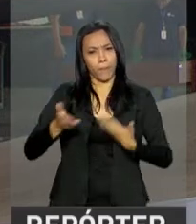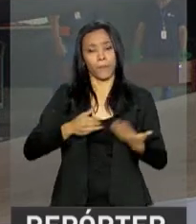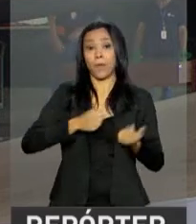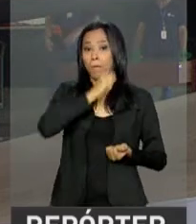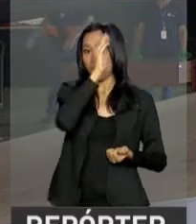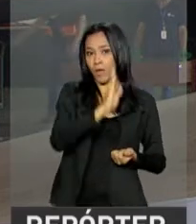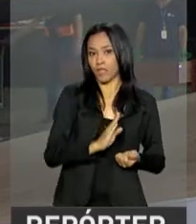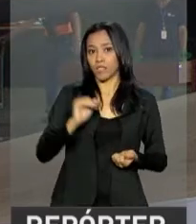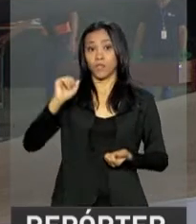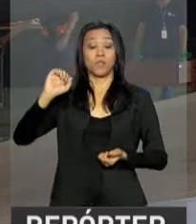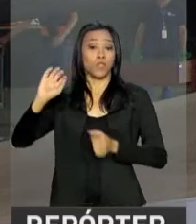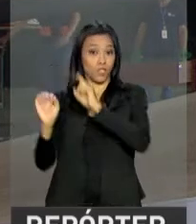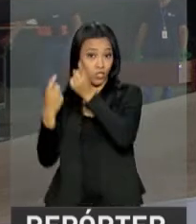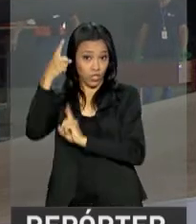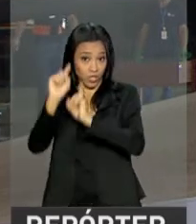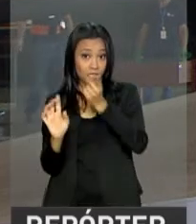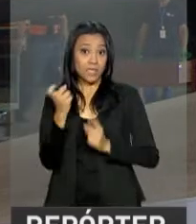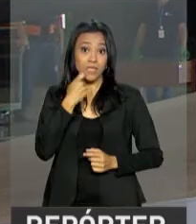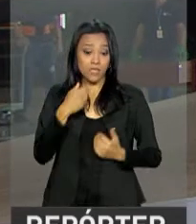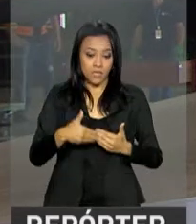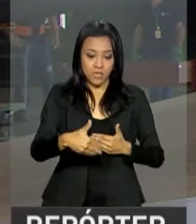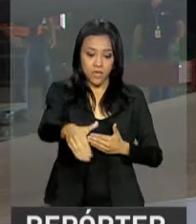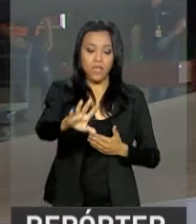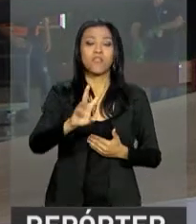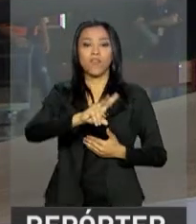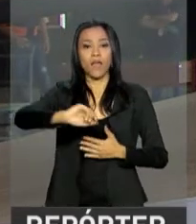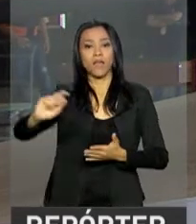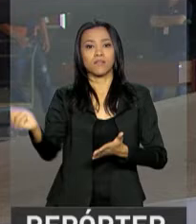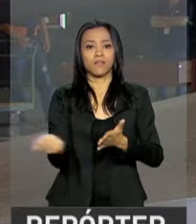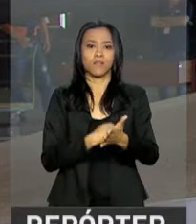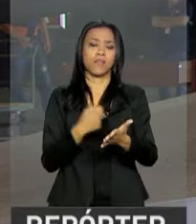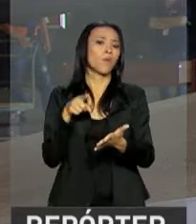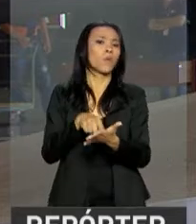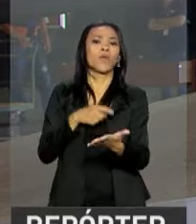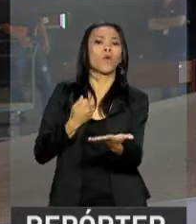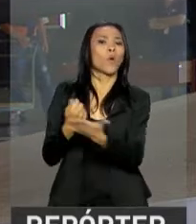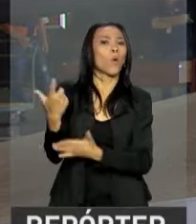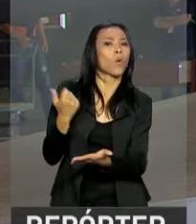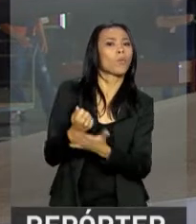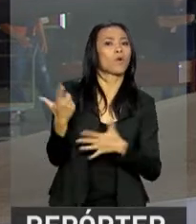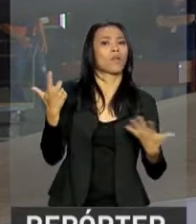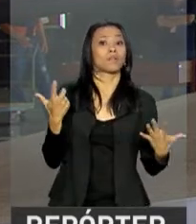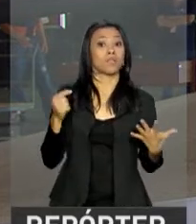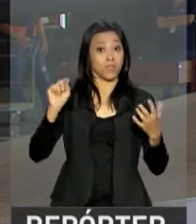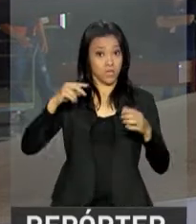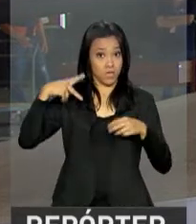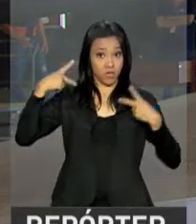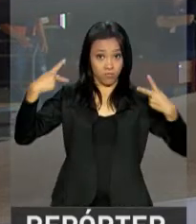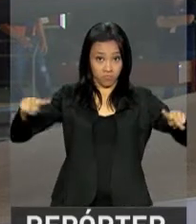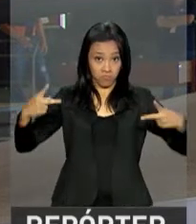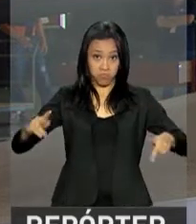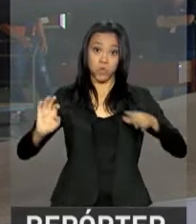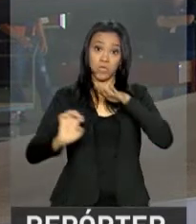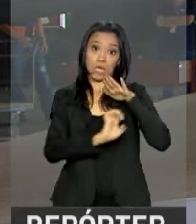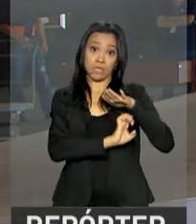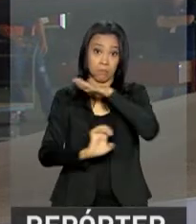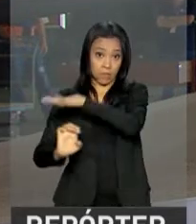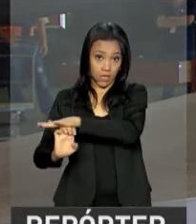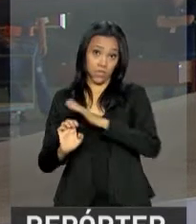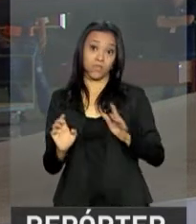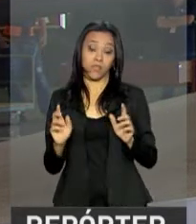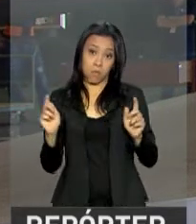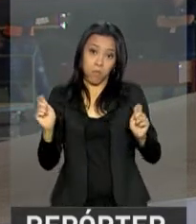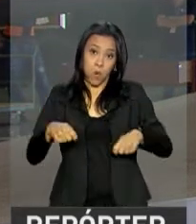e Chile vão assinar na sexta-feira um acordo de compras governamentais que prevê que os empresários dos dois países participem